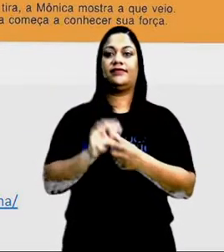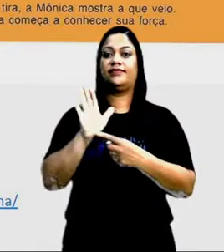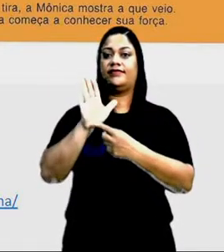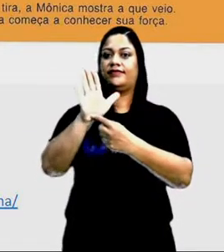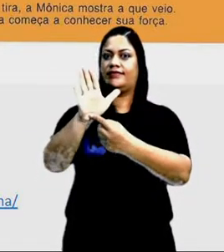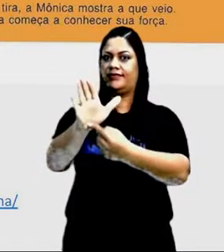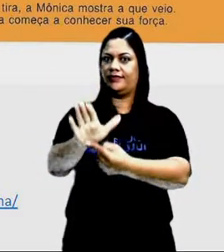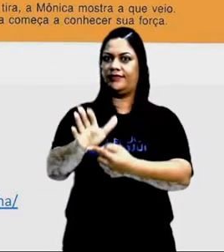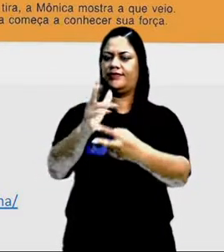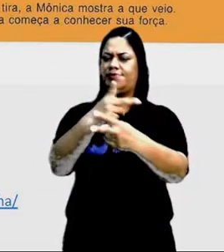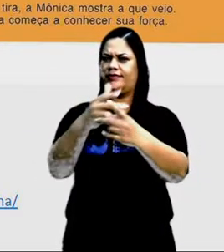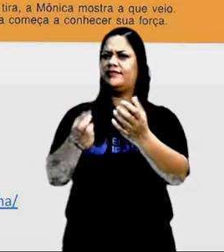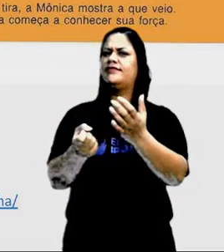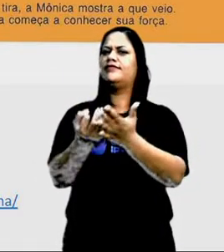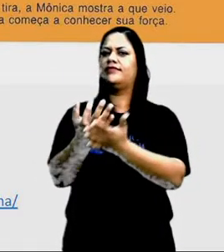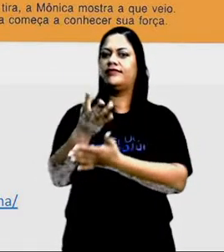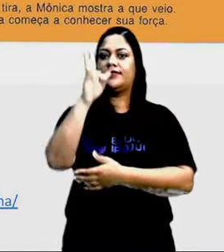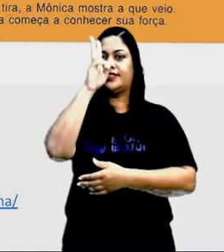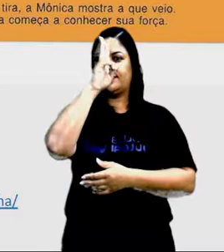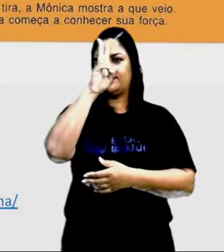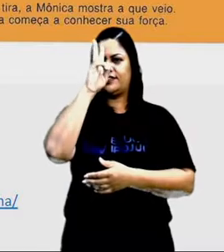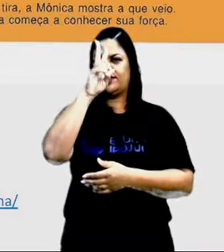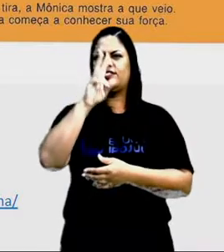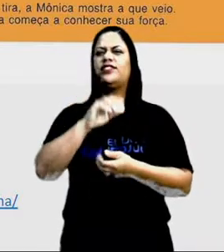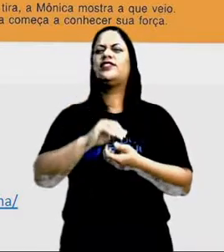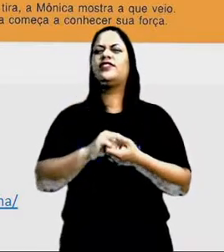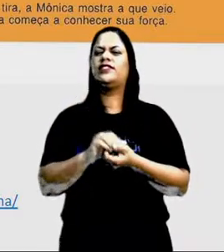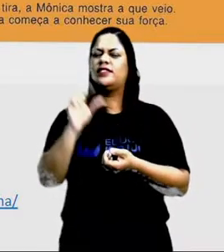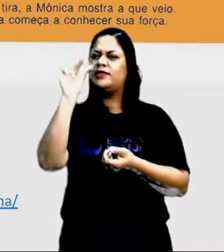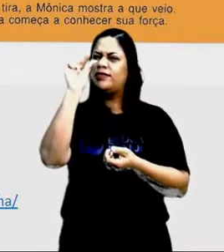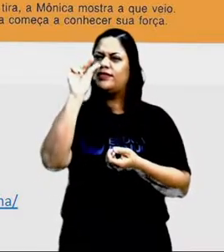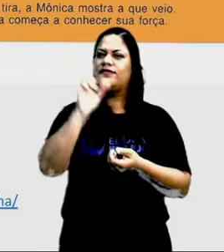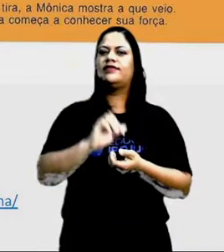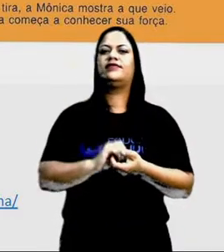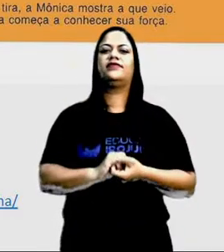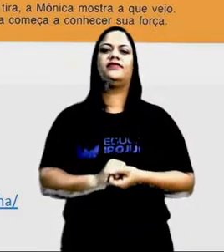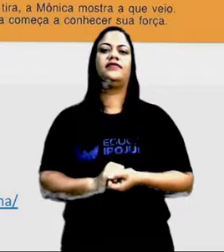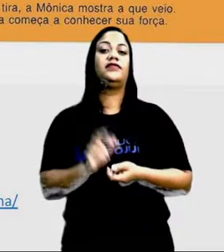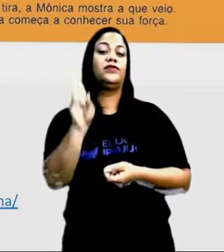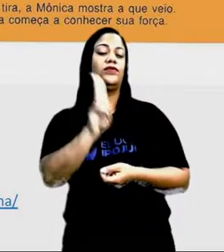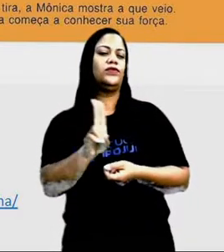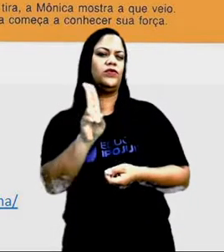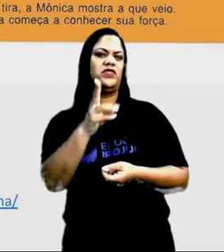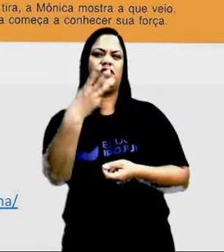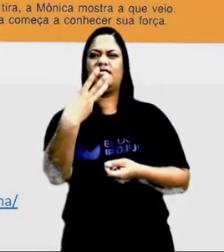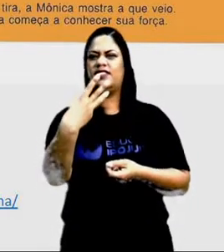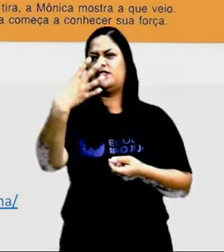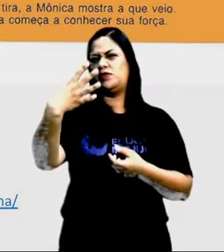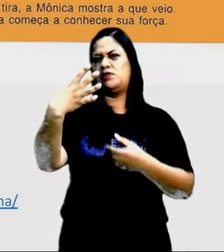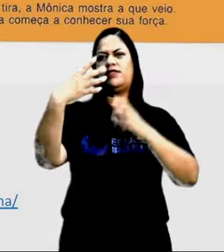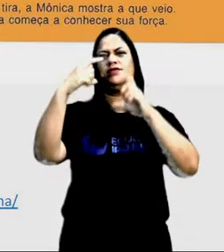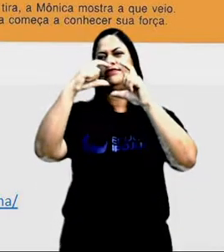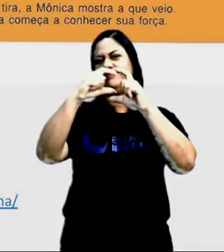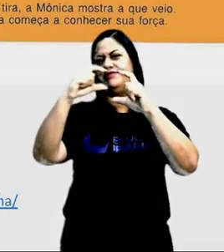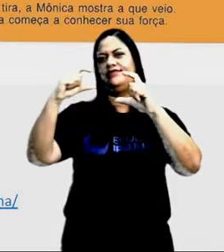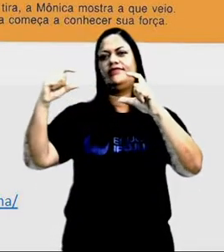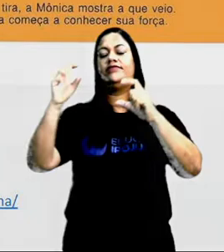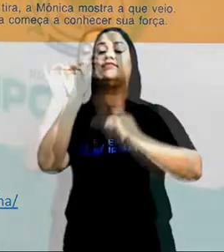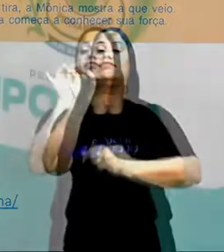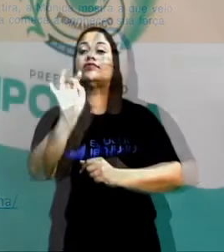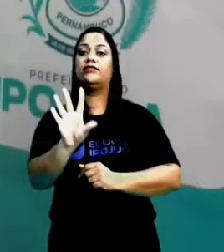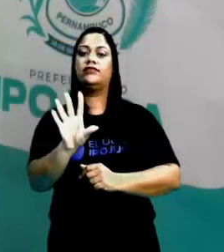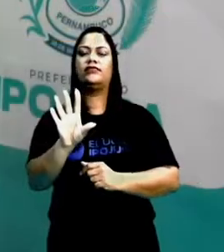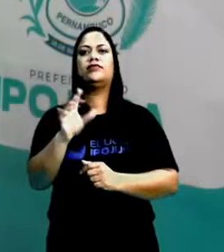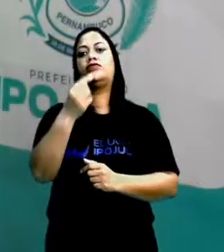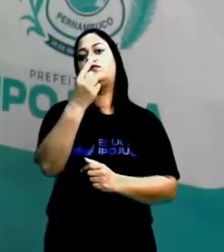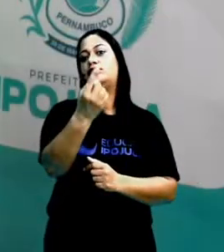um fato. São historinhas bem curtinhas e geralmente ela usa de 3 a 4 quadradinhos somente. Tem umas que